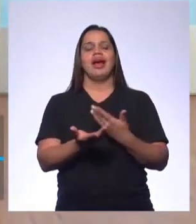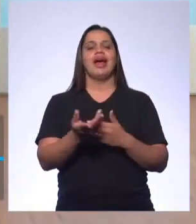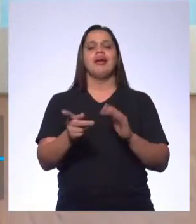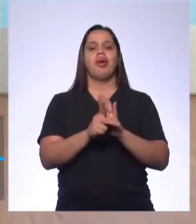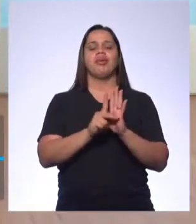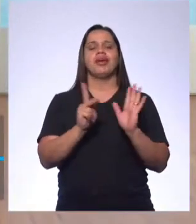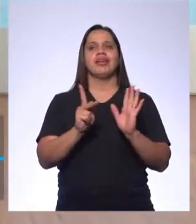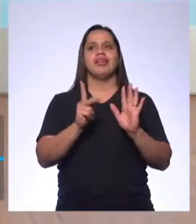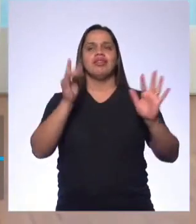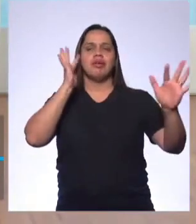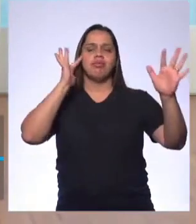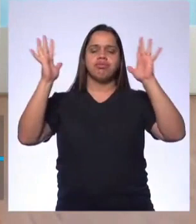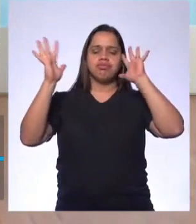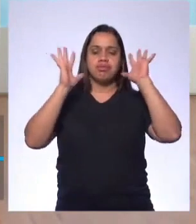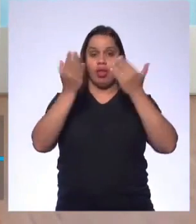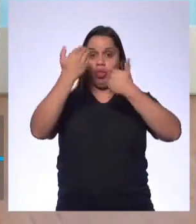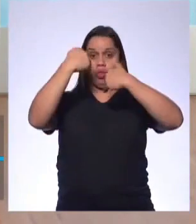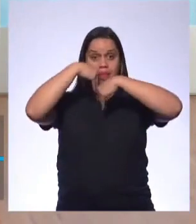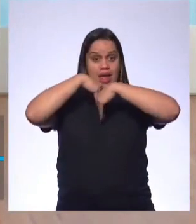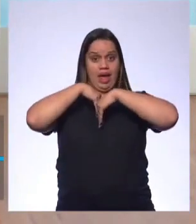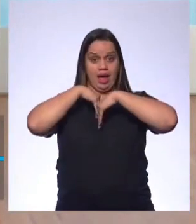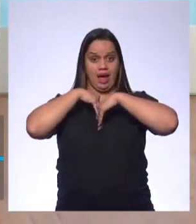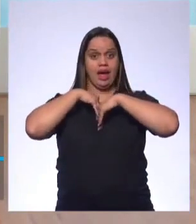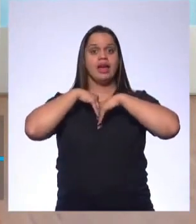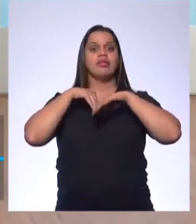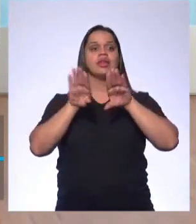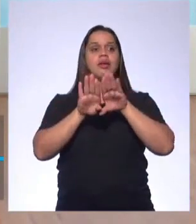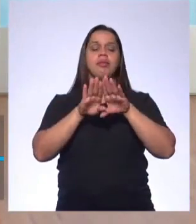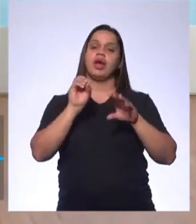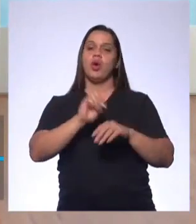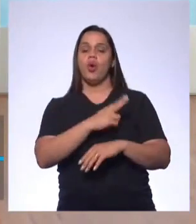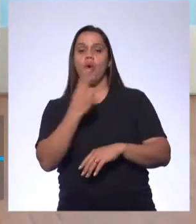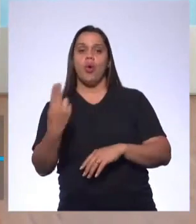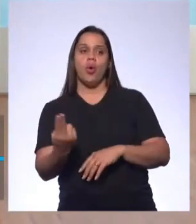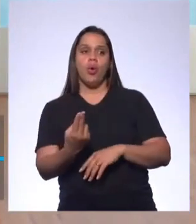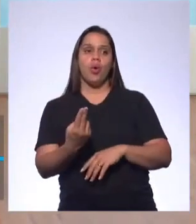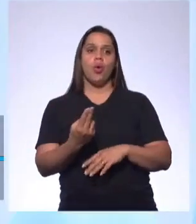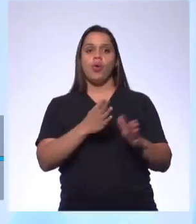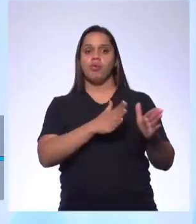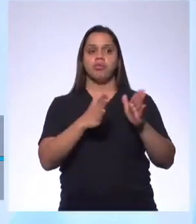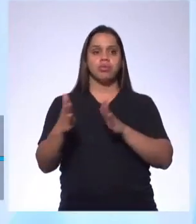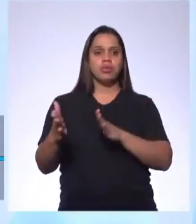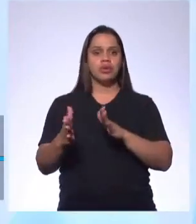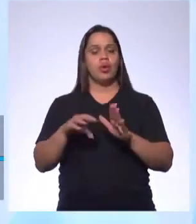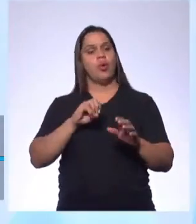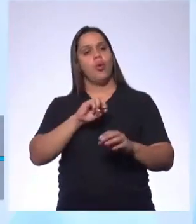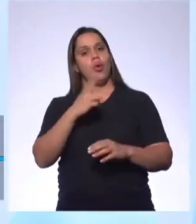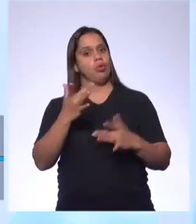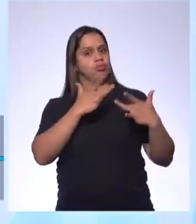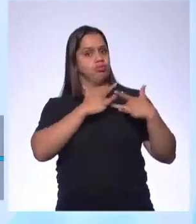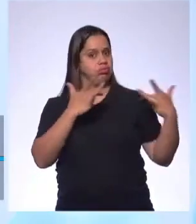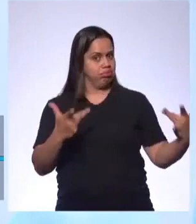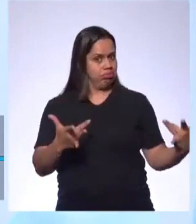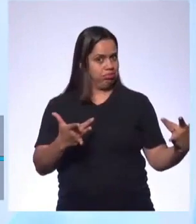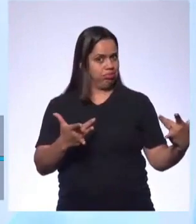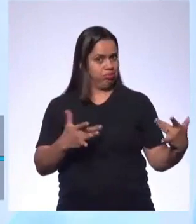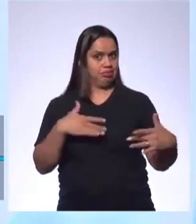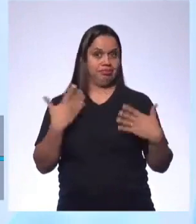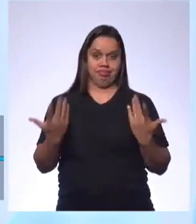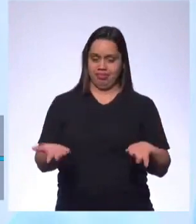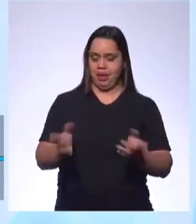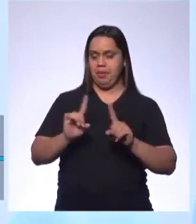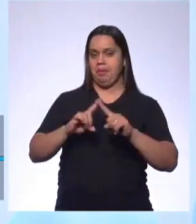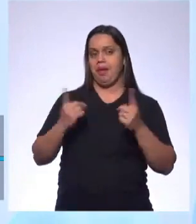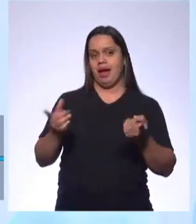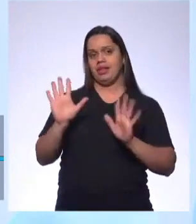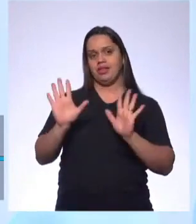dela mesma. Não, entendeu? É bacana. E nesse processo é um processo de solidão, ou talvez um processo de solitude, né? E não de solidão. Enfim,